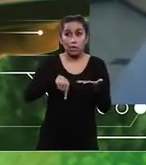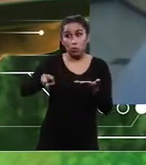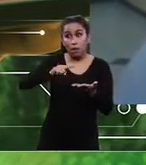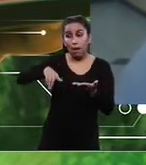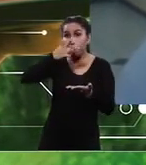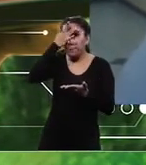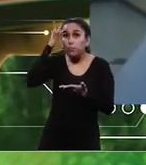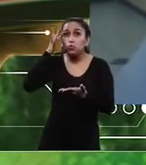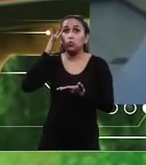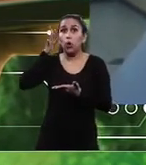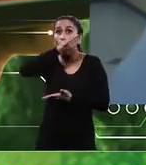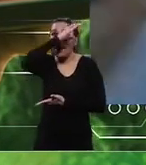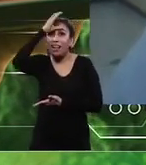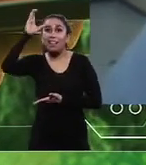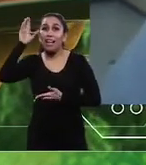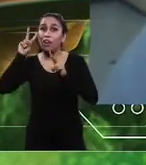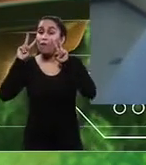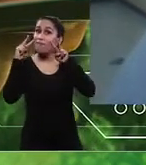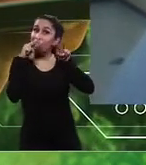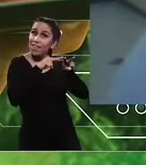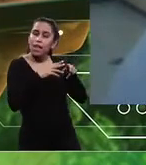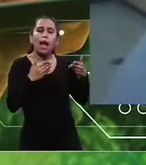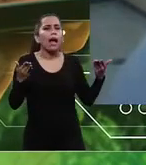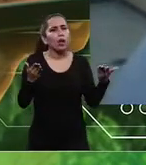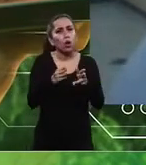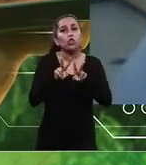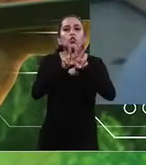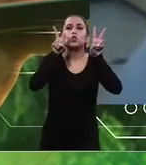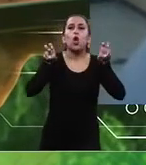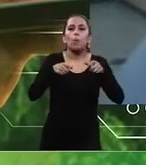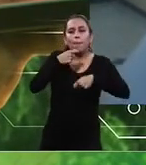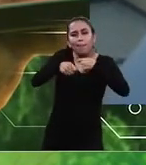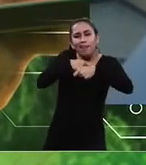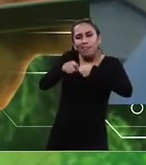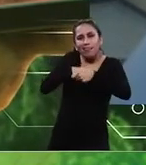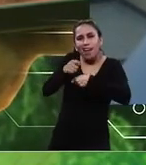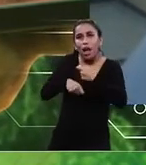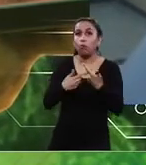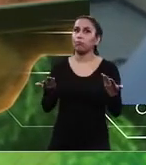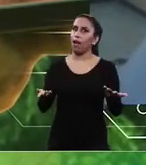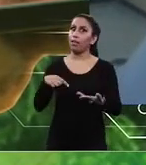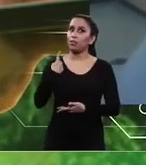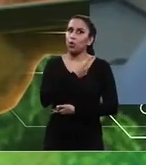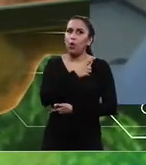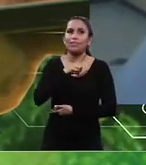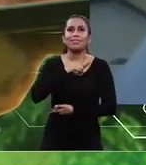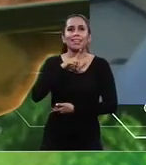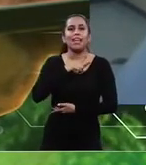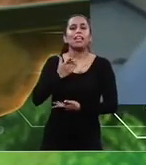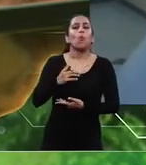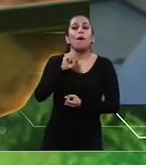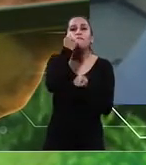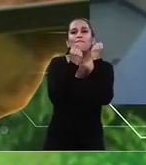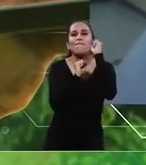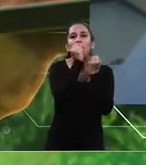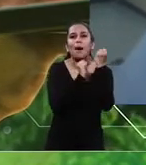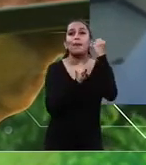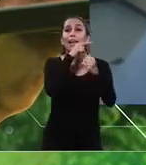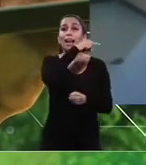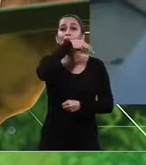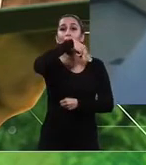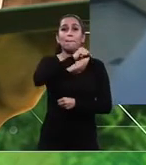de negócio, nós temos fábrica em Manaus, temos uma relação muito